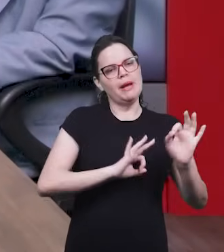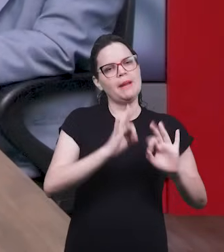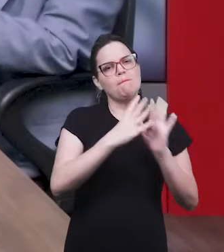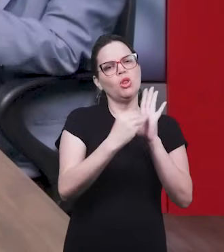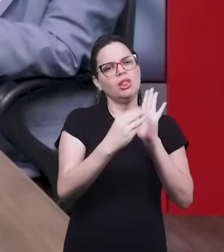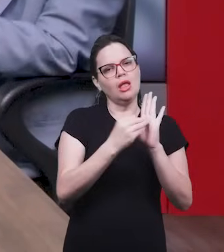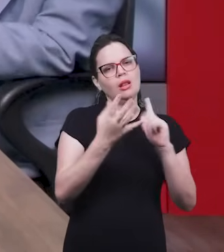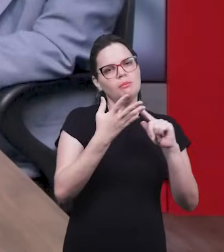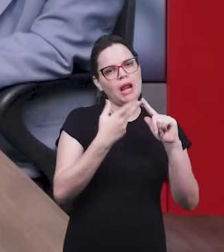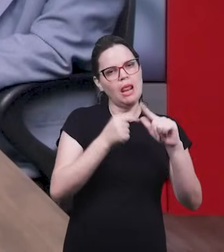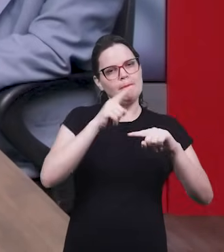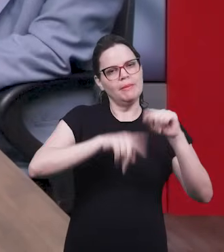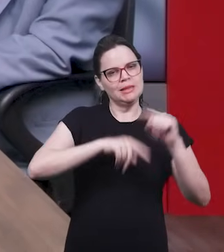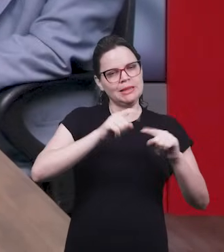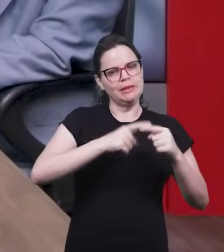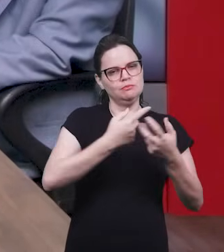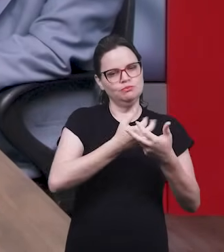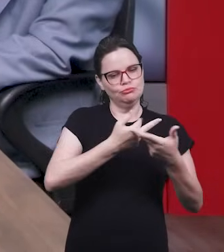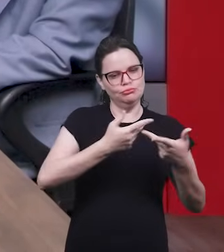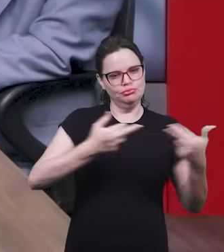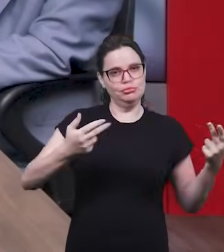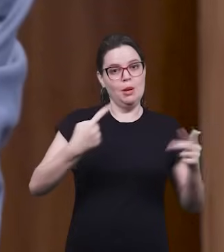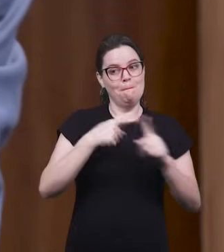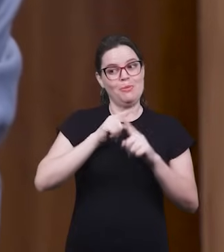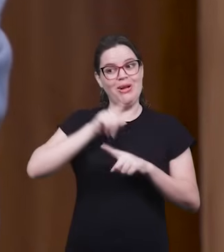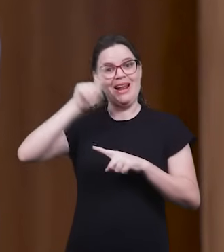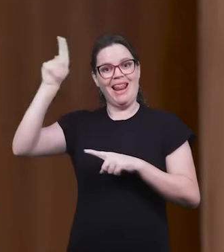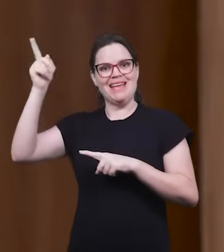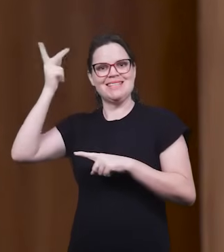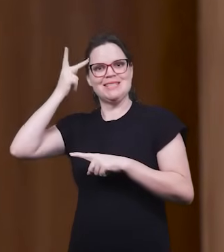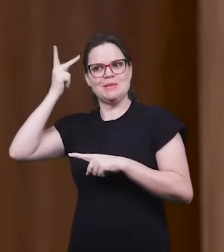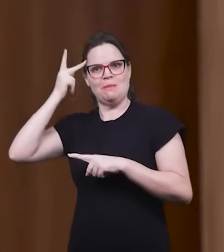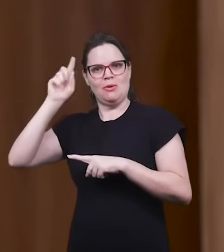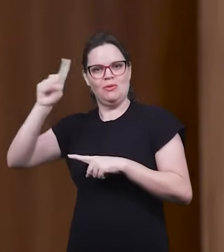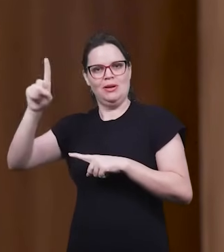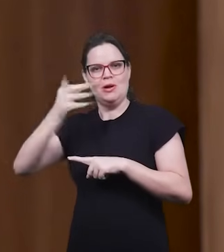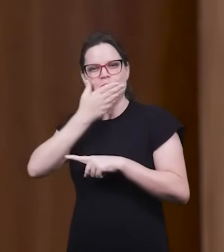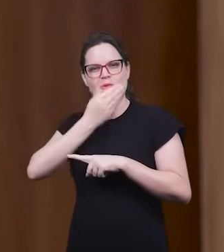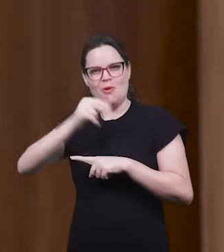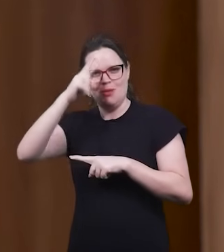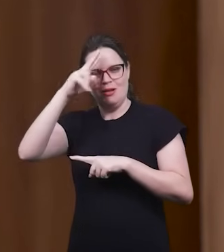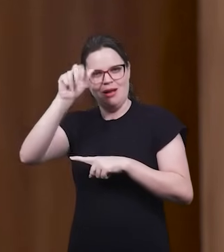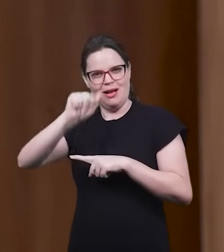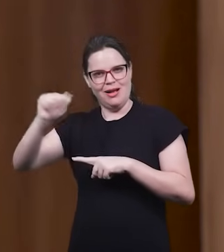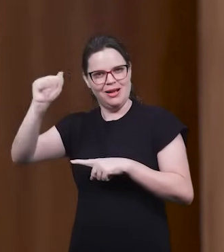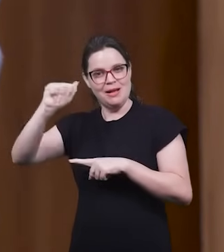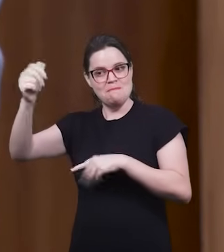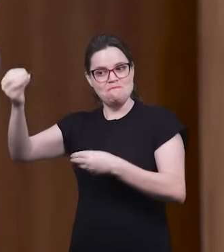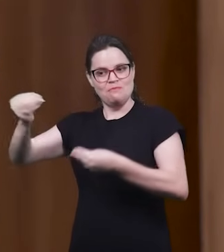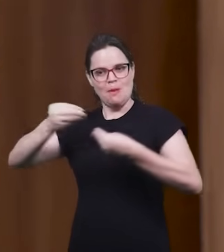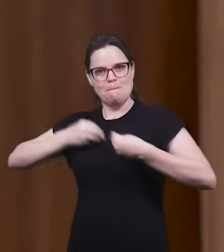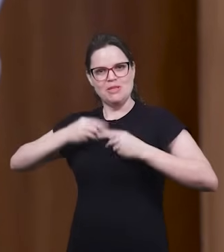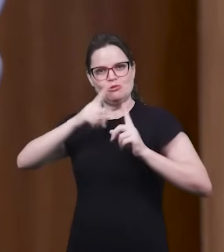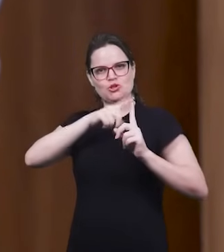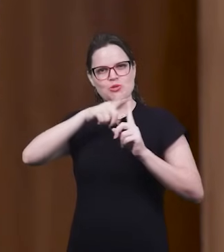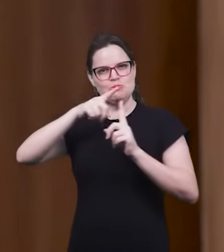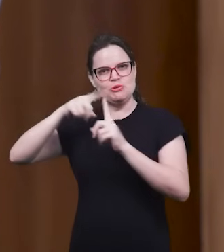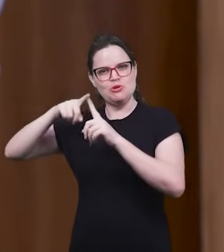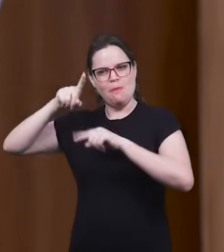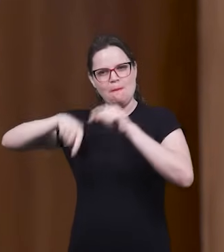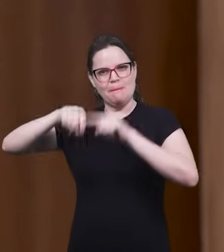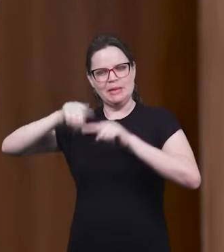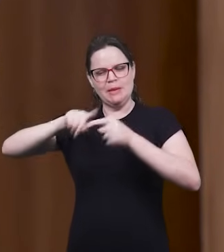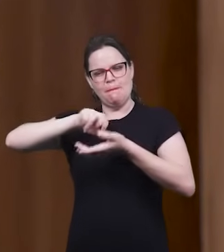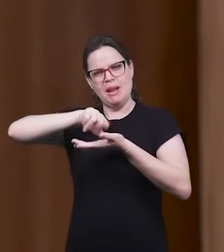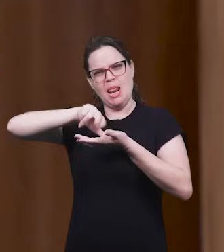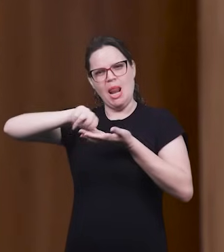negócios todos, que eu tinha tudo aquilo, né? Quando eu saí de São Paulo, o camarada me deu uma série de modelos, ele me deu uns